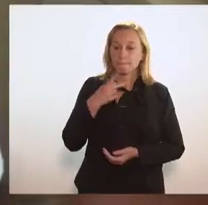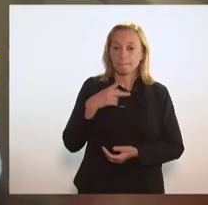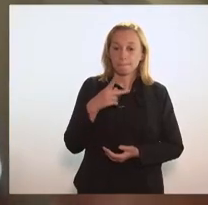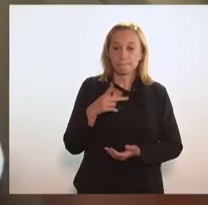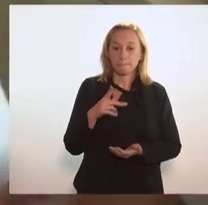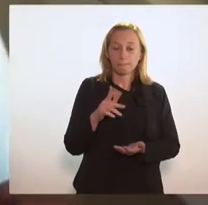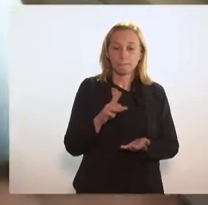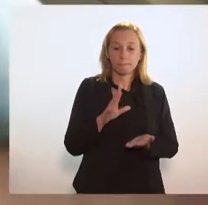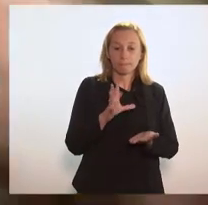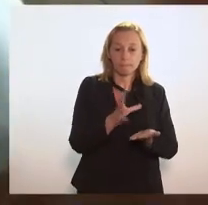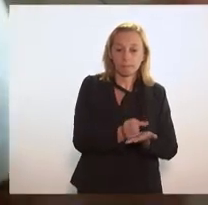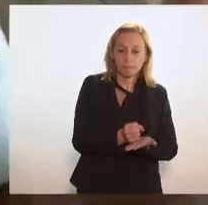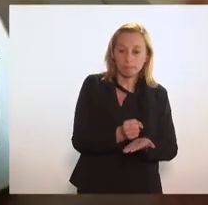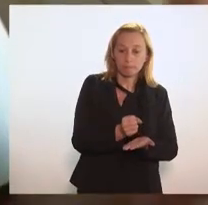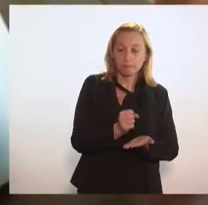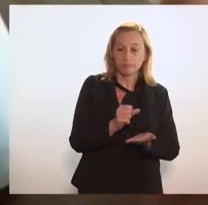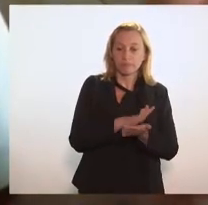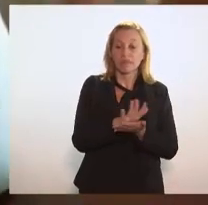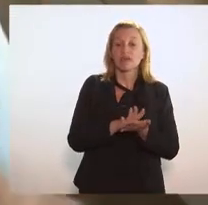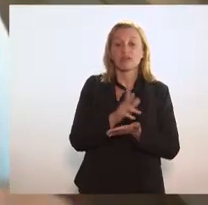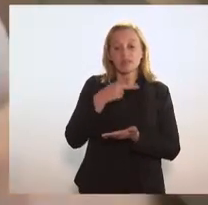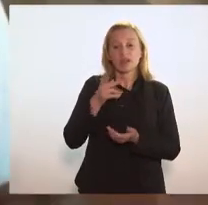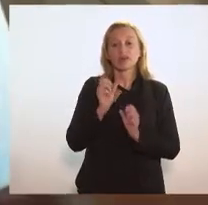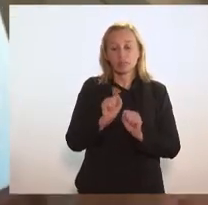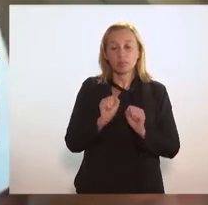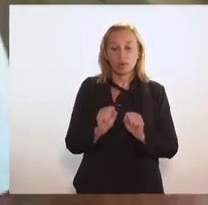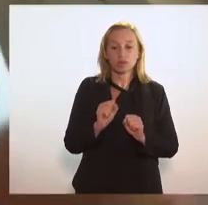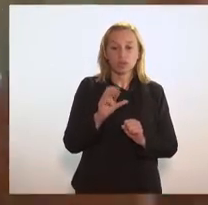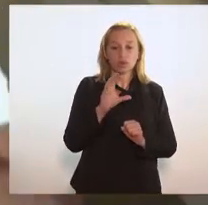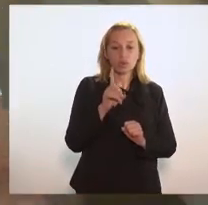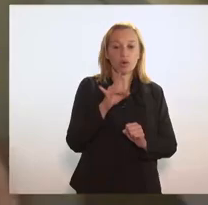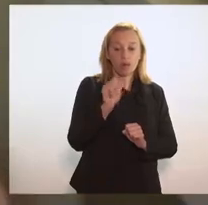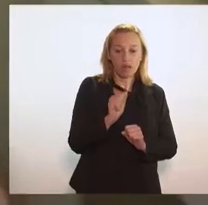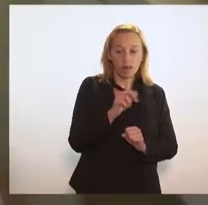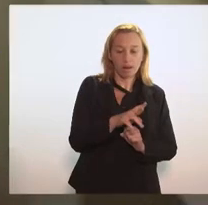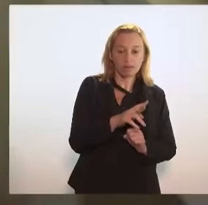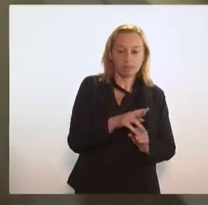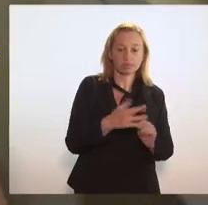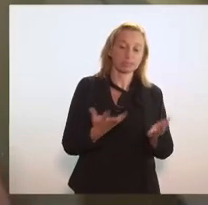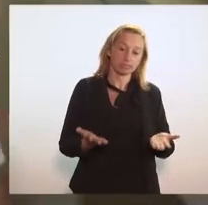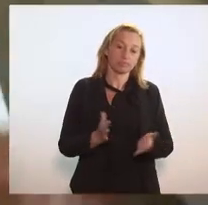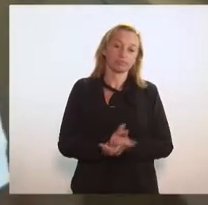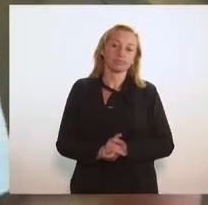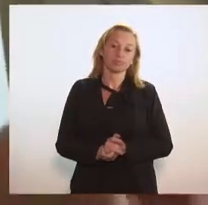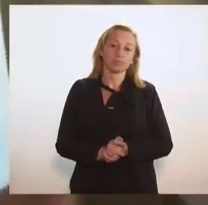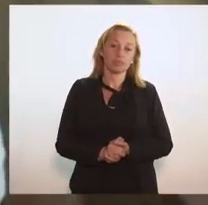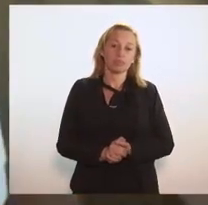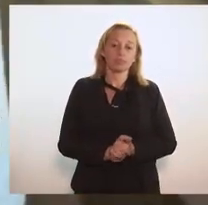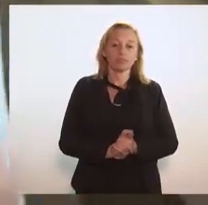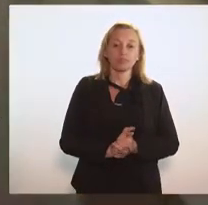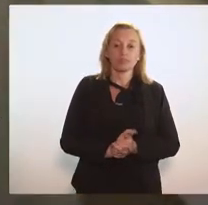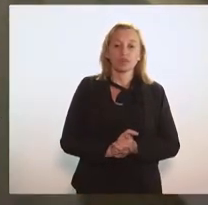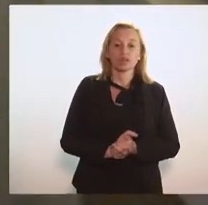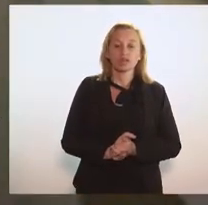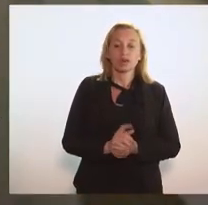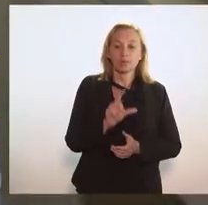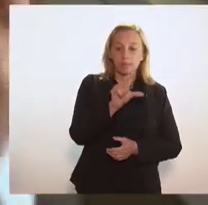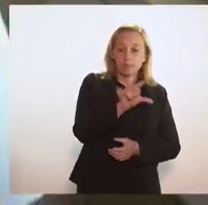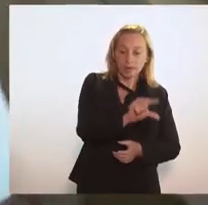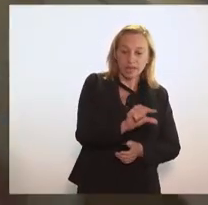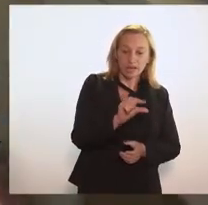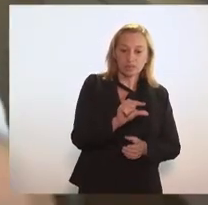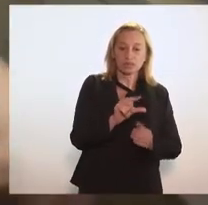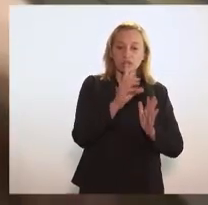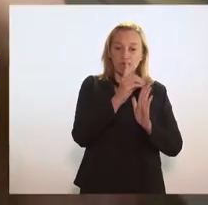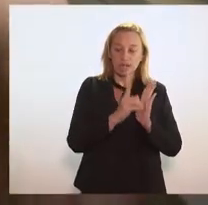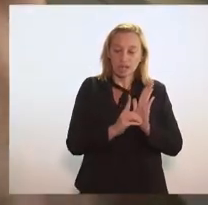aonde ele tá colando ele diz que pode colar né Então é ele que descobrir que ele parte colando de um decreto